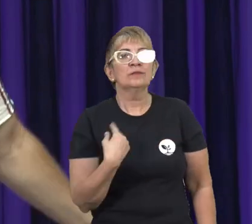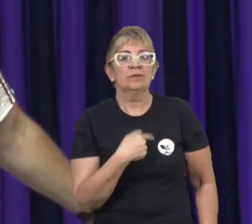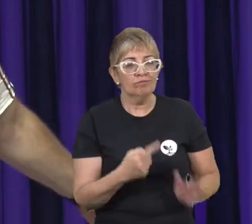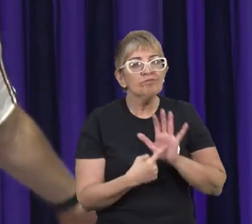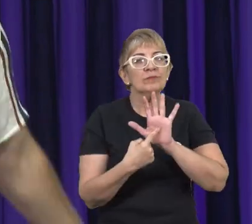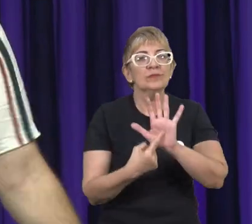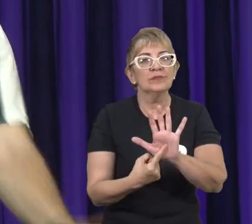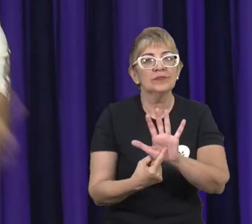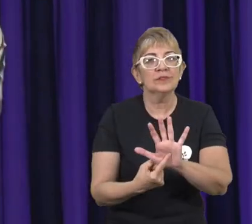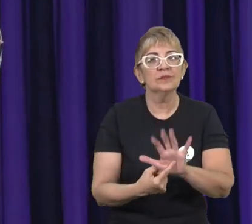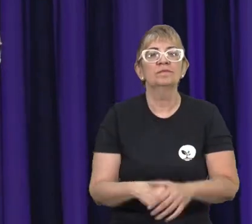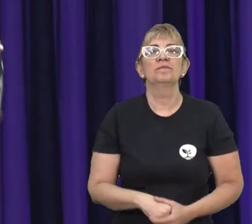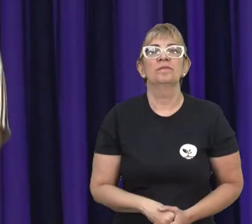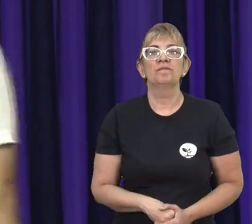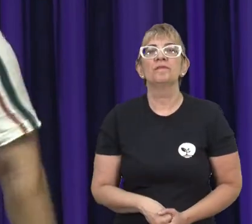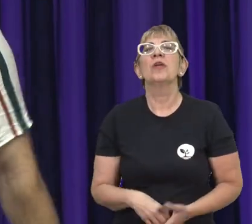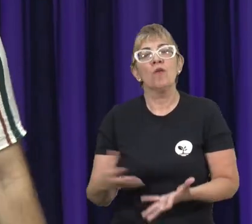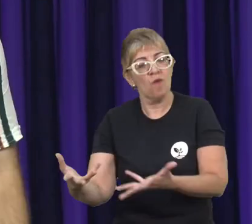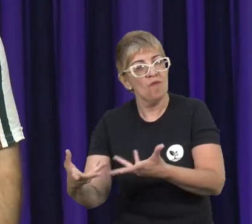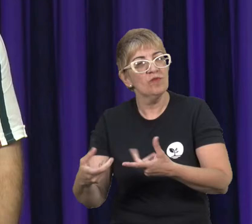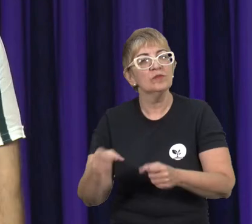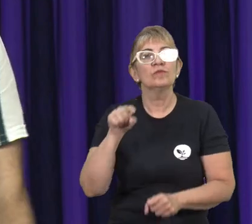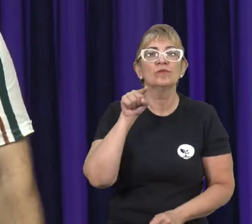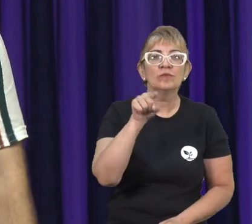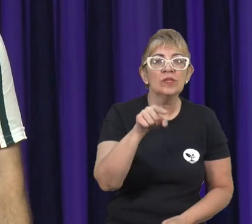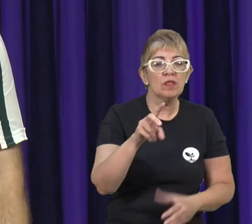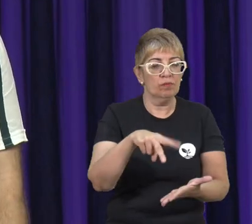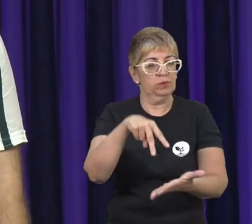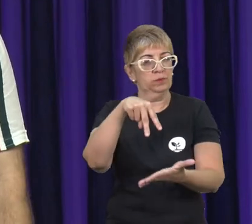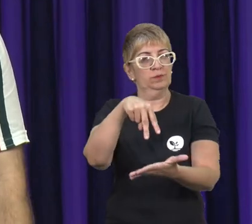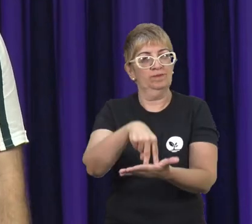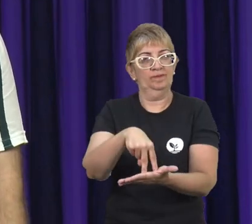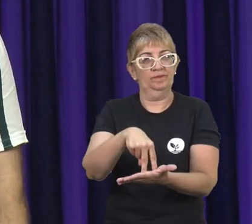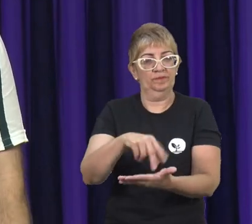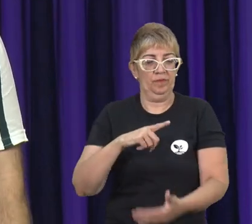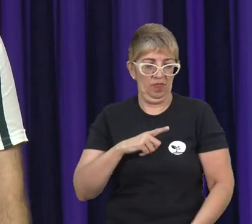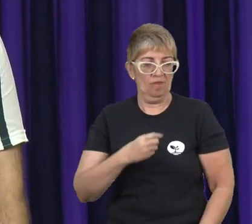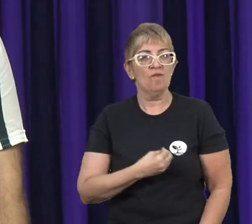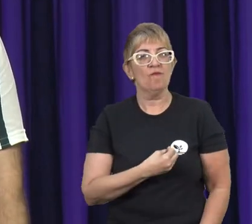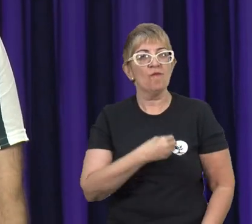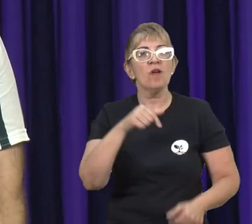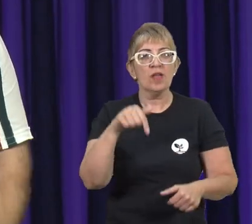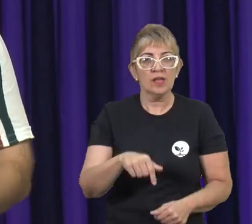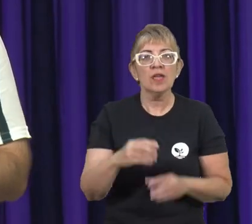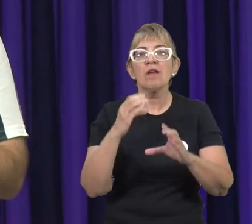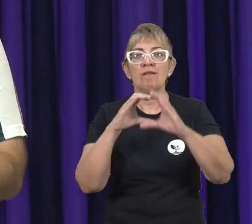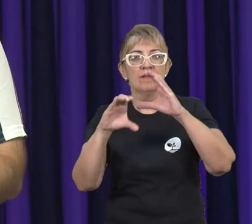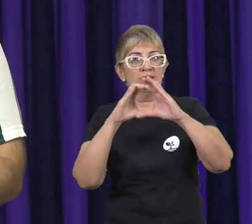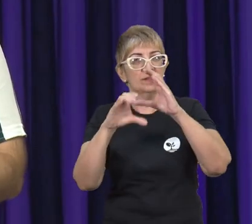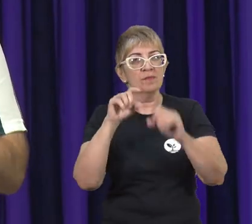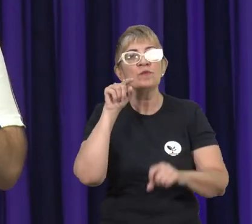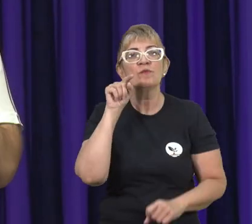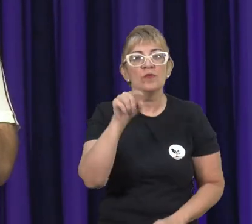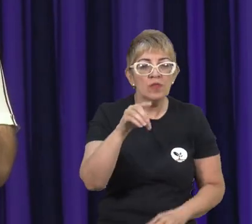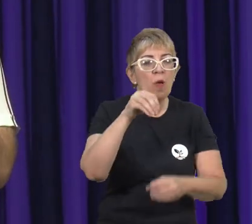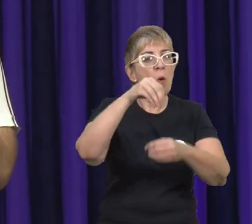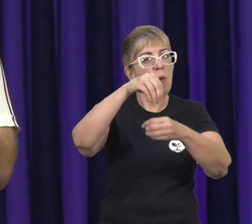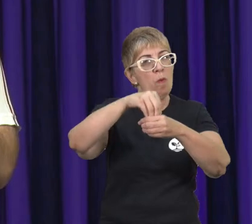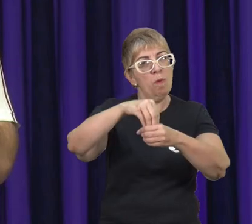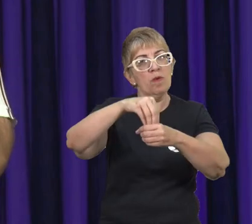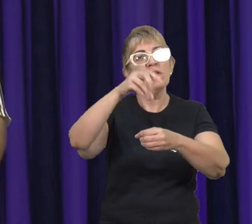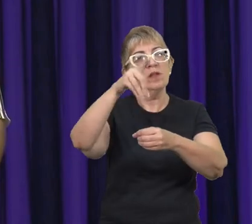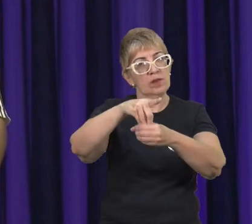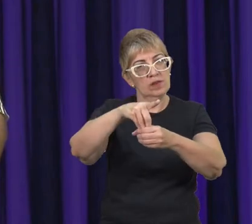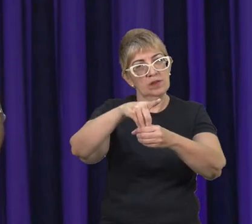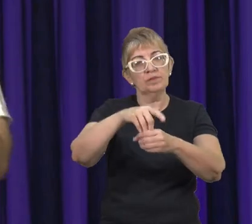Rei. E eu te convido nesse momento a se colocar de pé. Enquanto cantamos, você terá a oportunidade de ofertar a Deus, entregando a